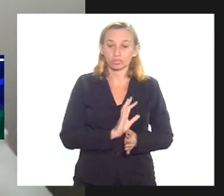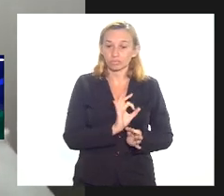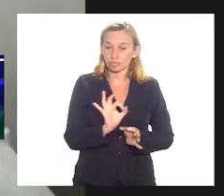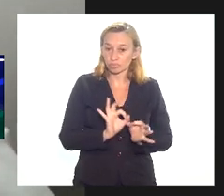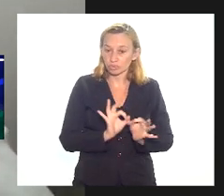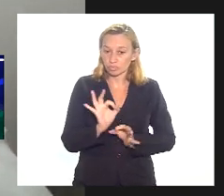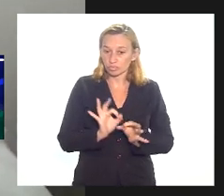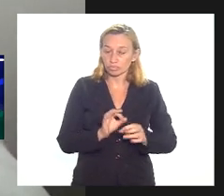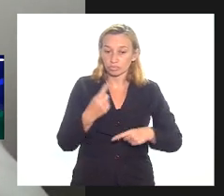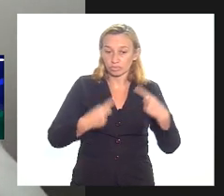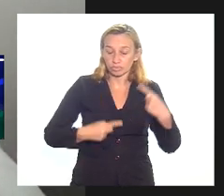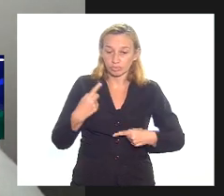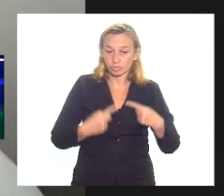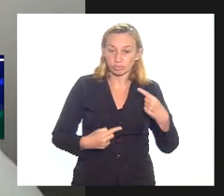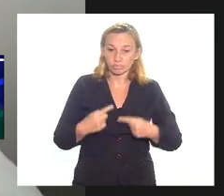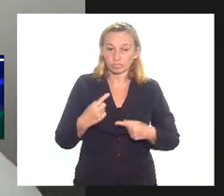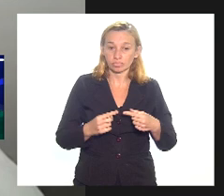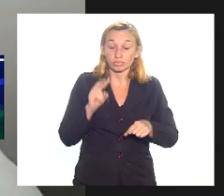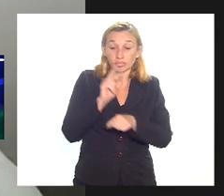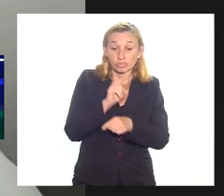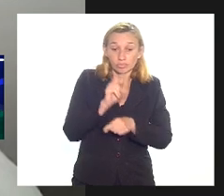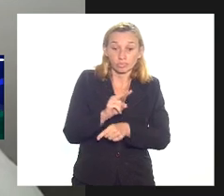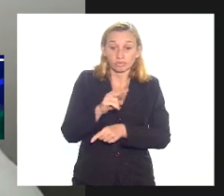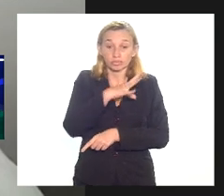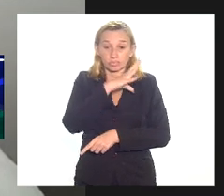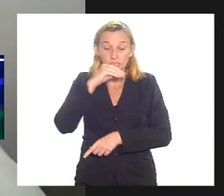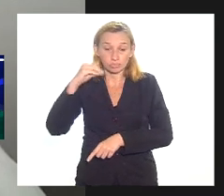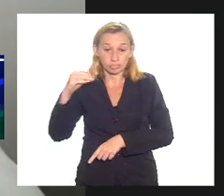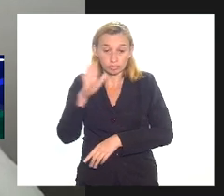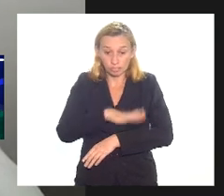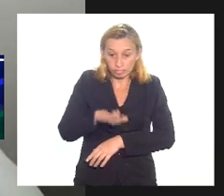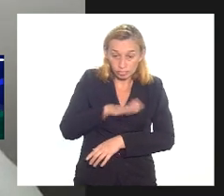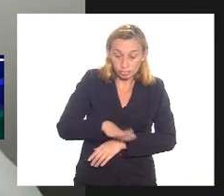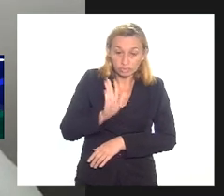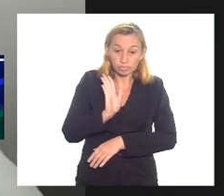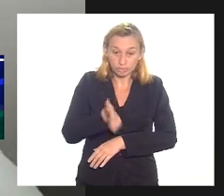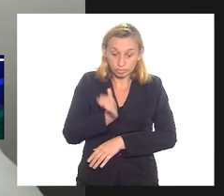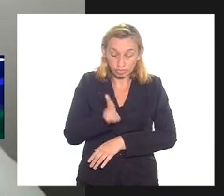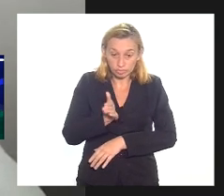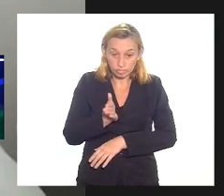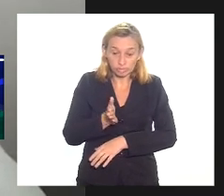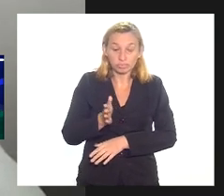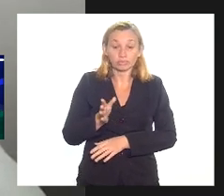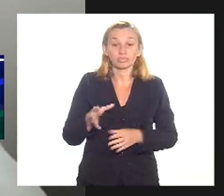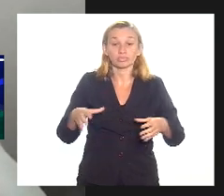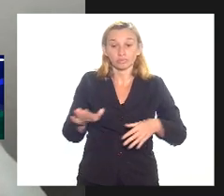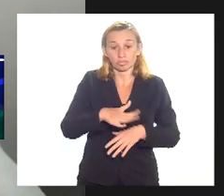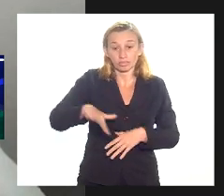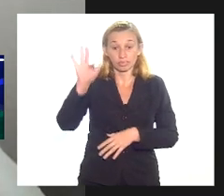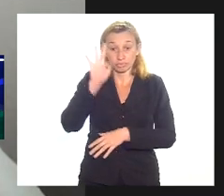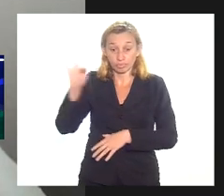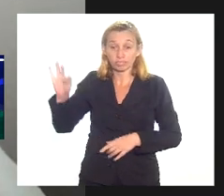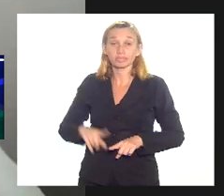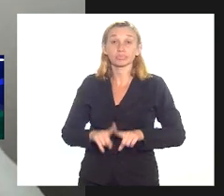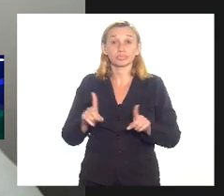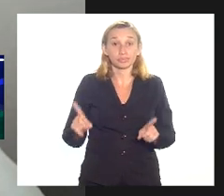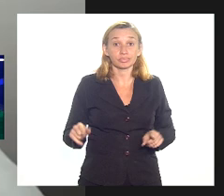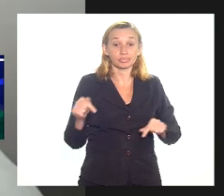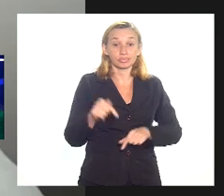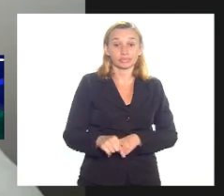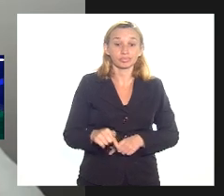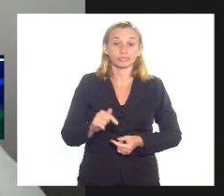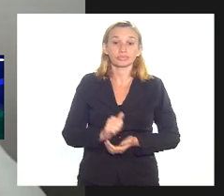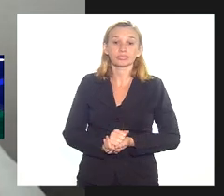reorganiza a política de proteção a crianças e adolescentes já colocada no âmbito federal, mas trazida aqui